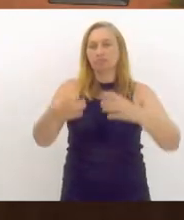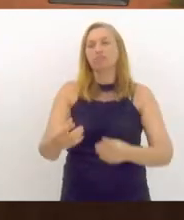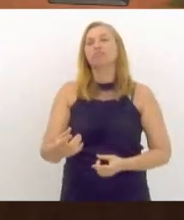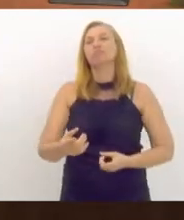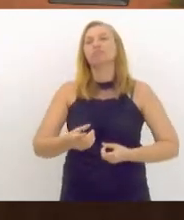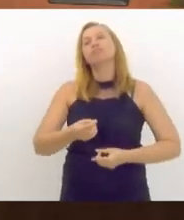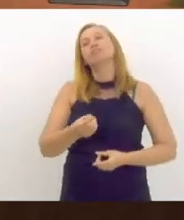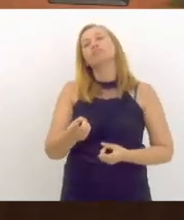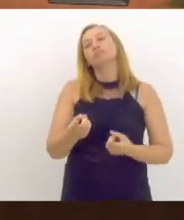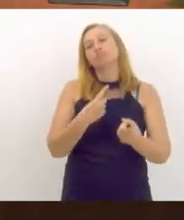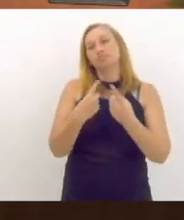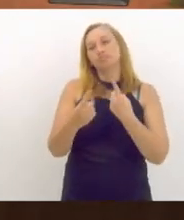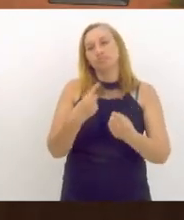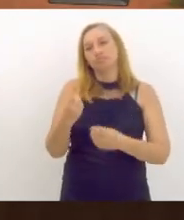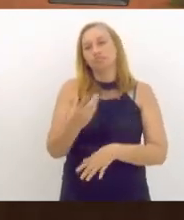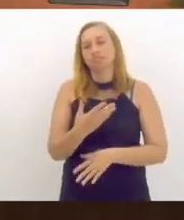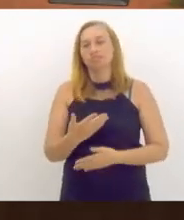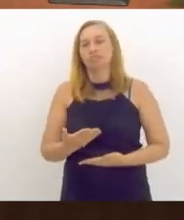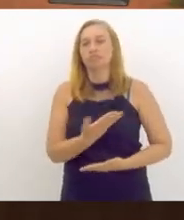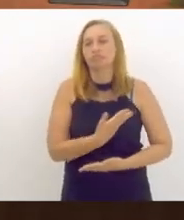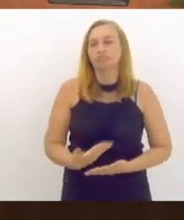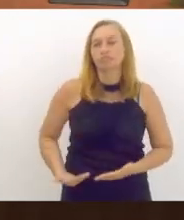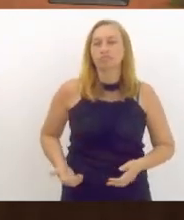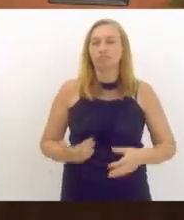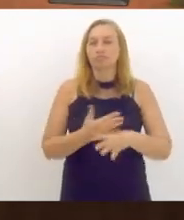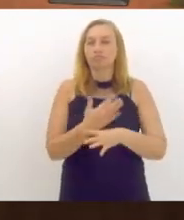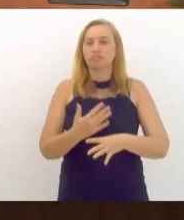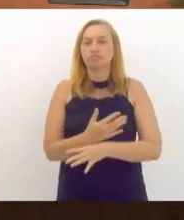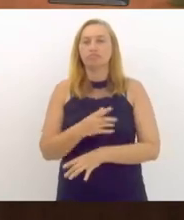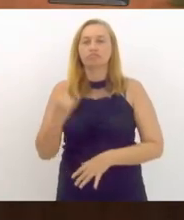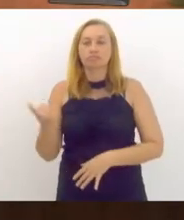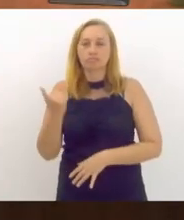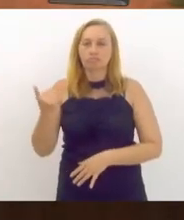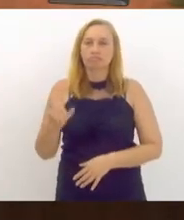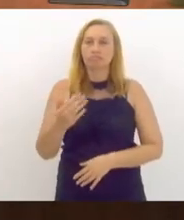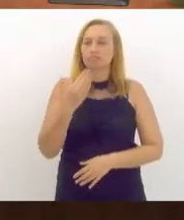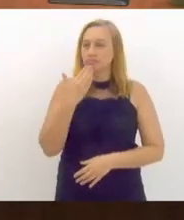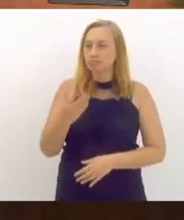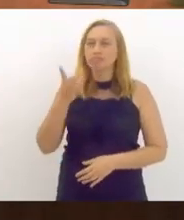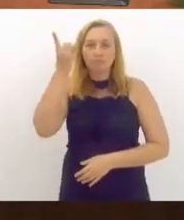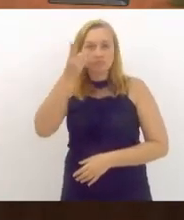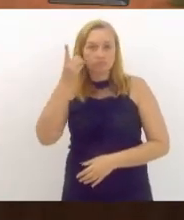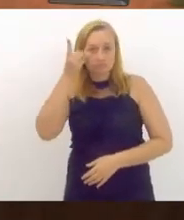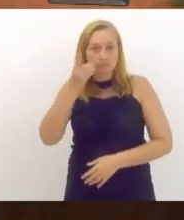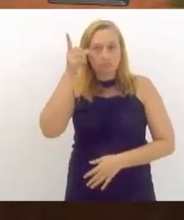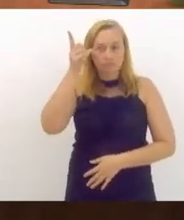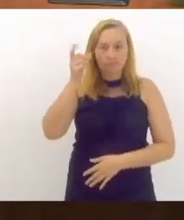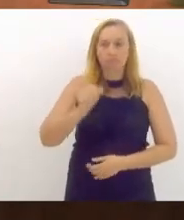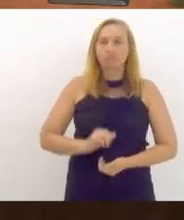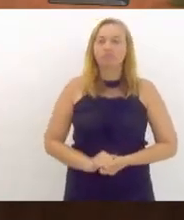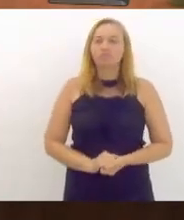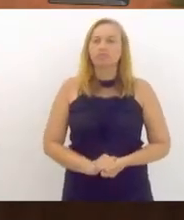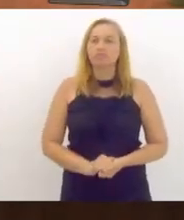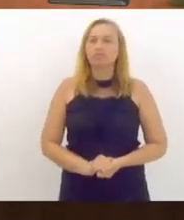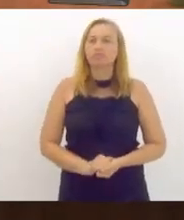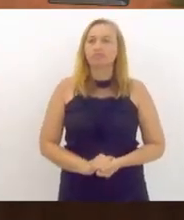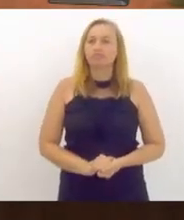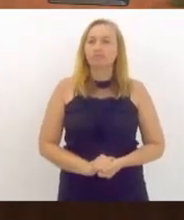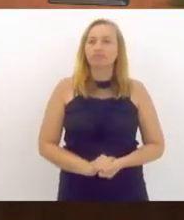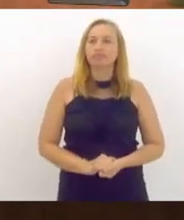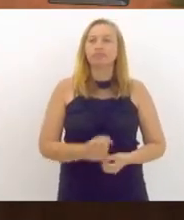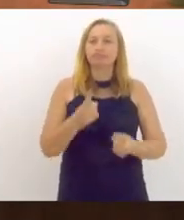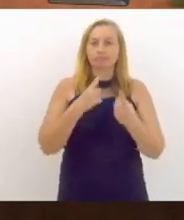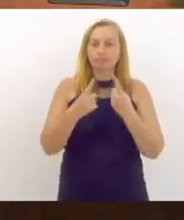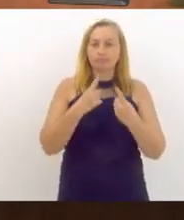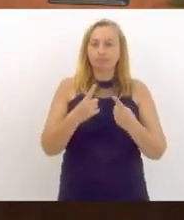da cidade. E um ponto importante que eu queria solicitar à deputada Lucinha, que a gente pode, de alguma forma, debater